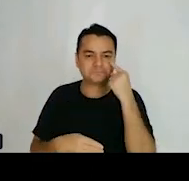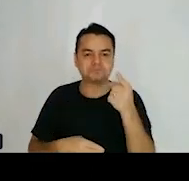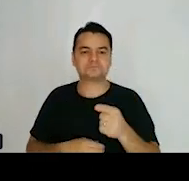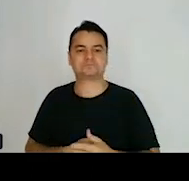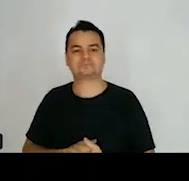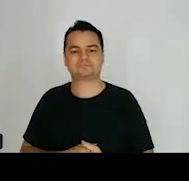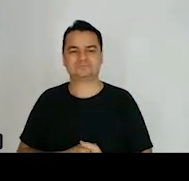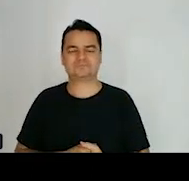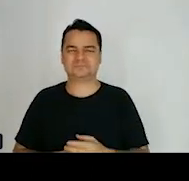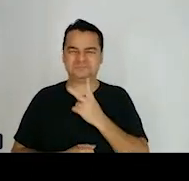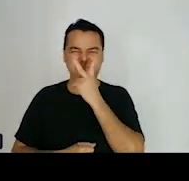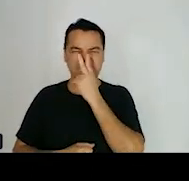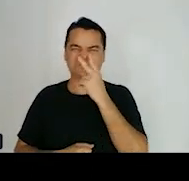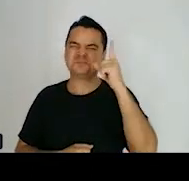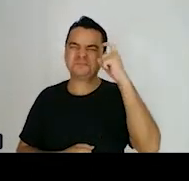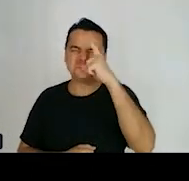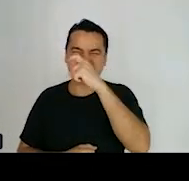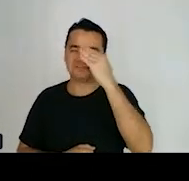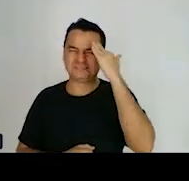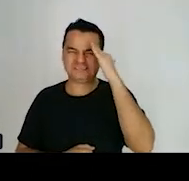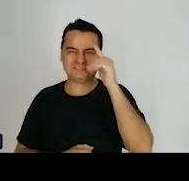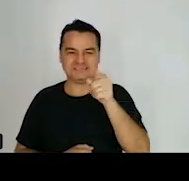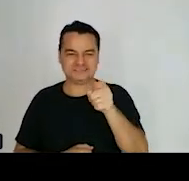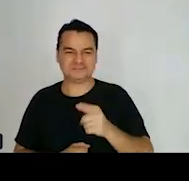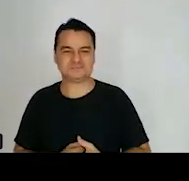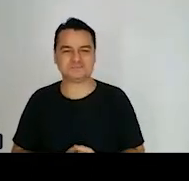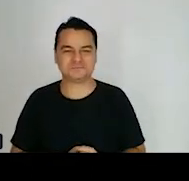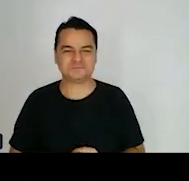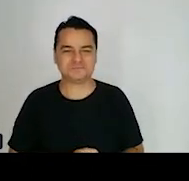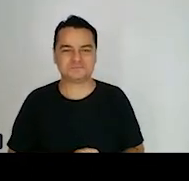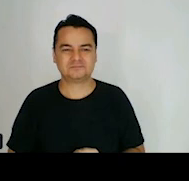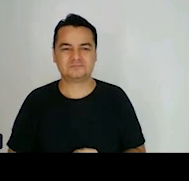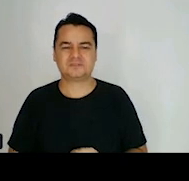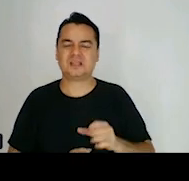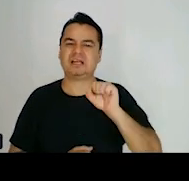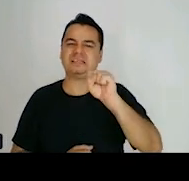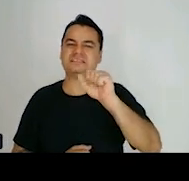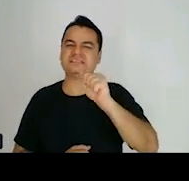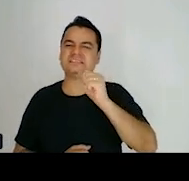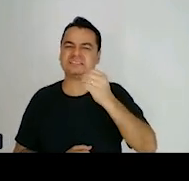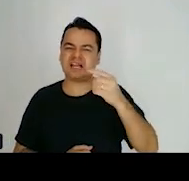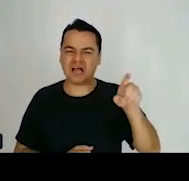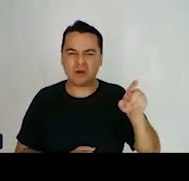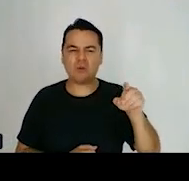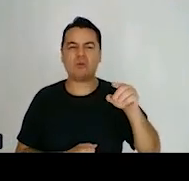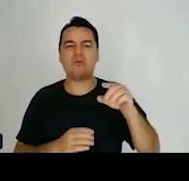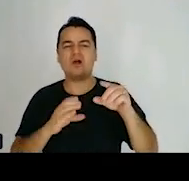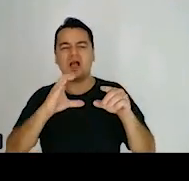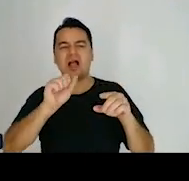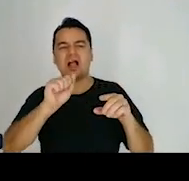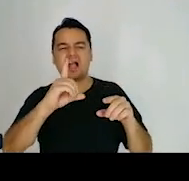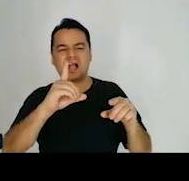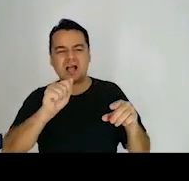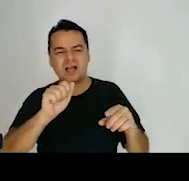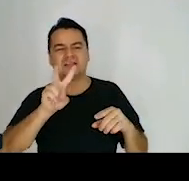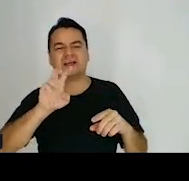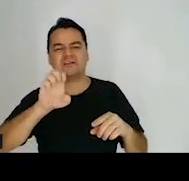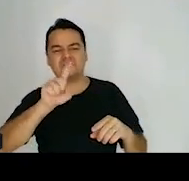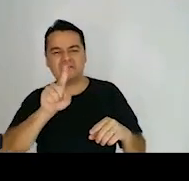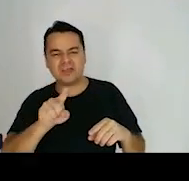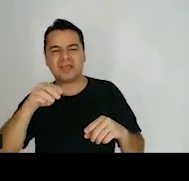por exemplo, de como não fazer. São cada vez mais frequentes as dúvidas sobre o combate ao vírus.